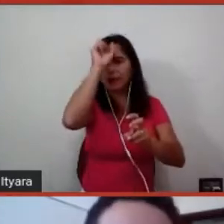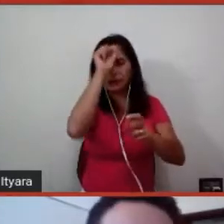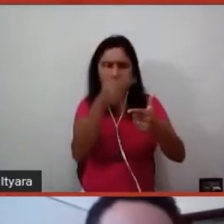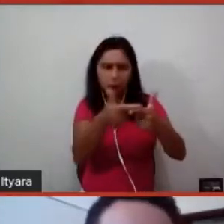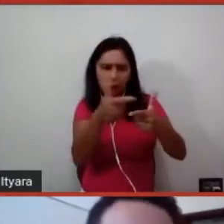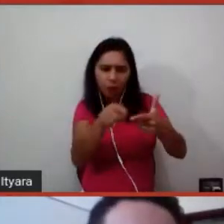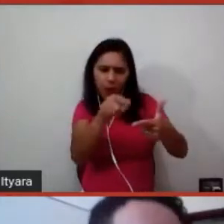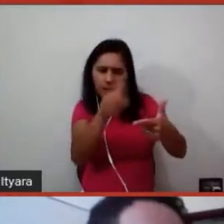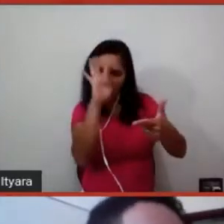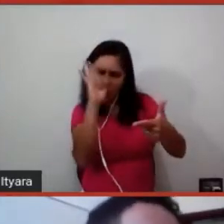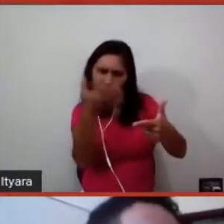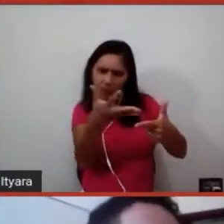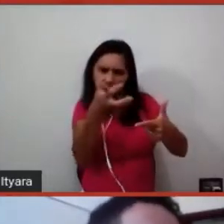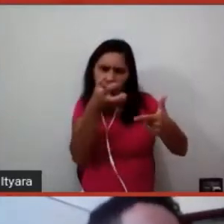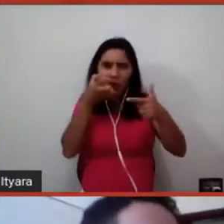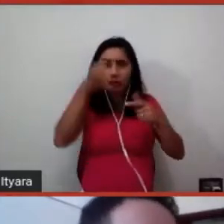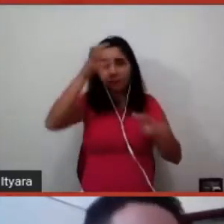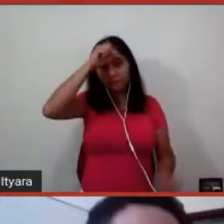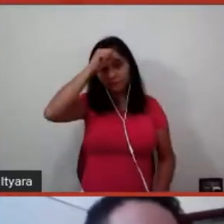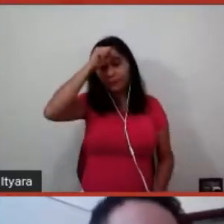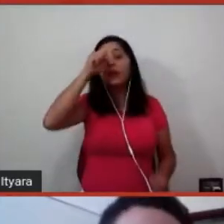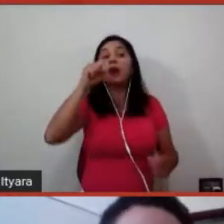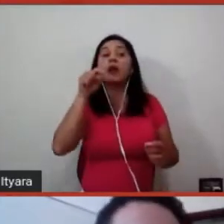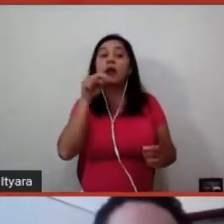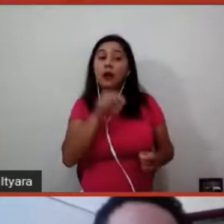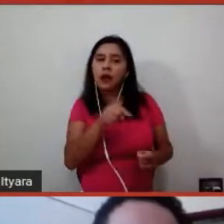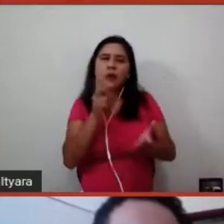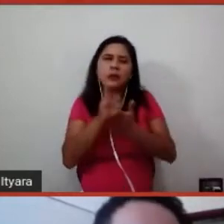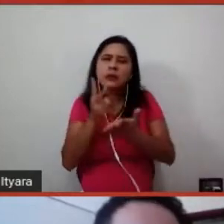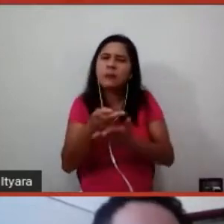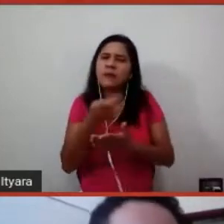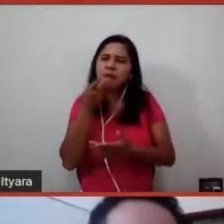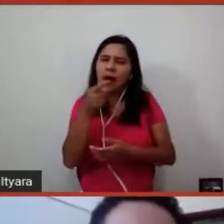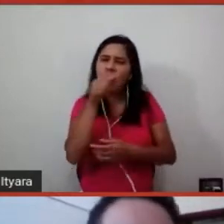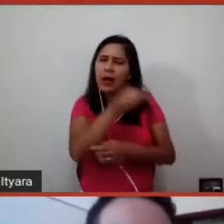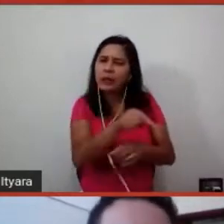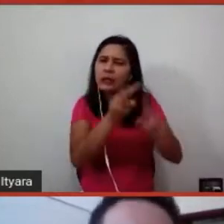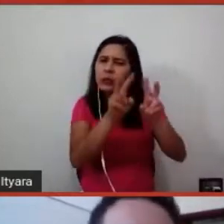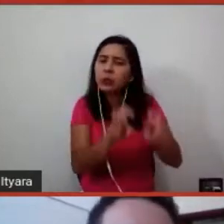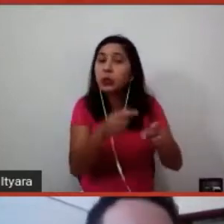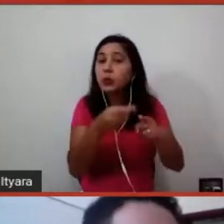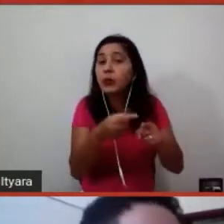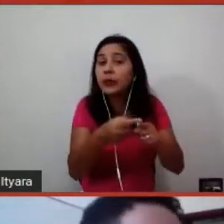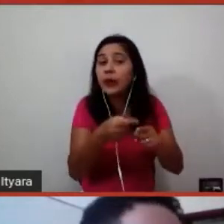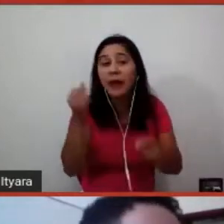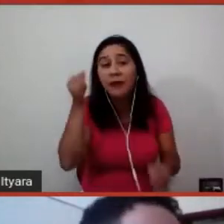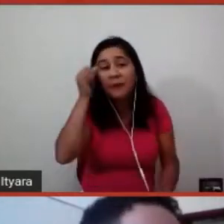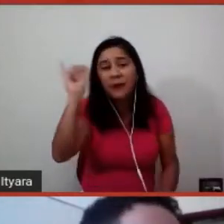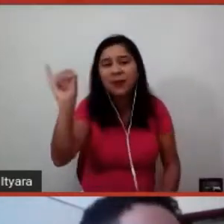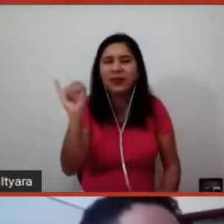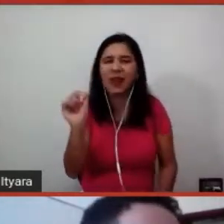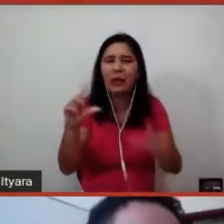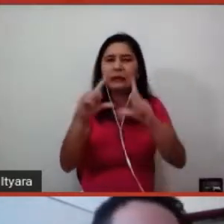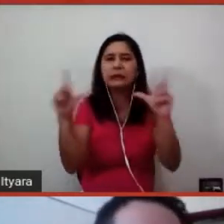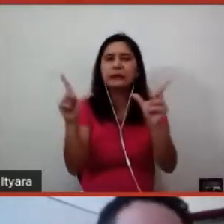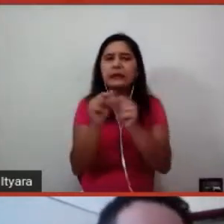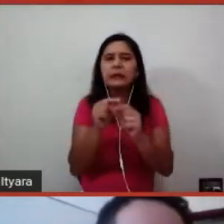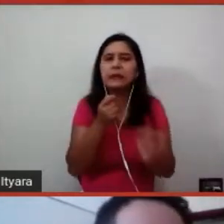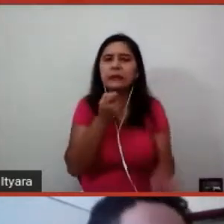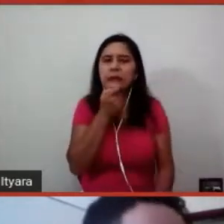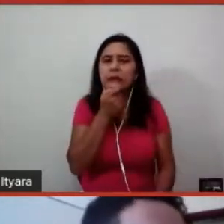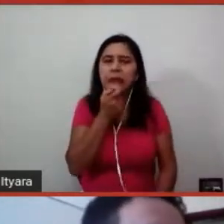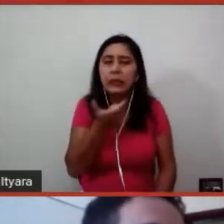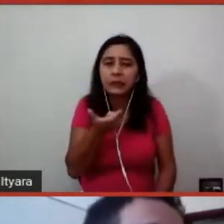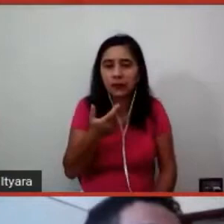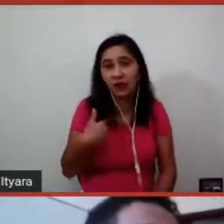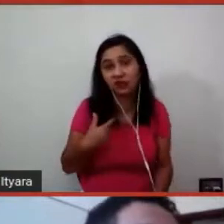que nós vamos tratar em especial, eu sempre falo aprendizagem baseada em problemas para evitar usar a sigla em inglês,